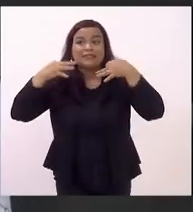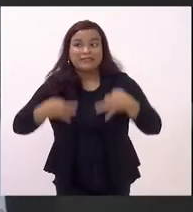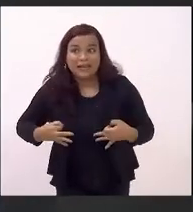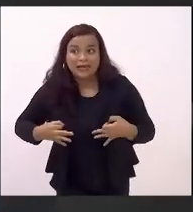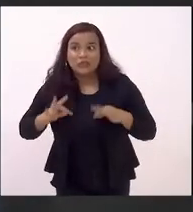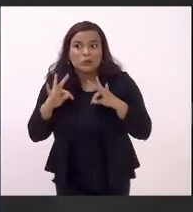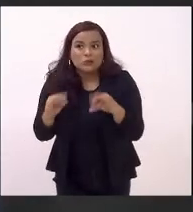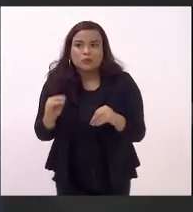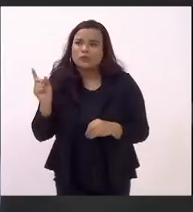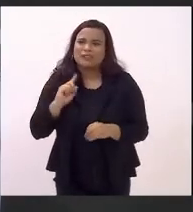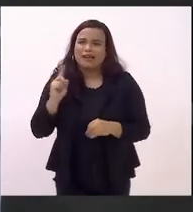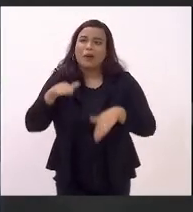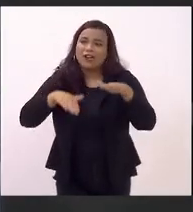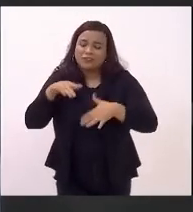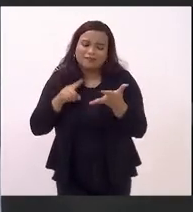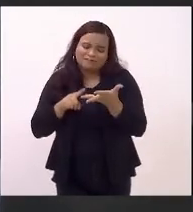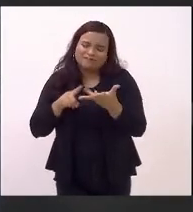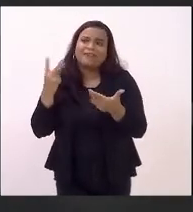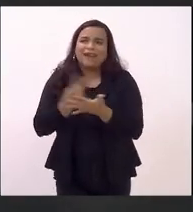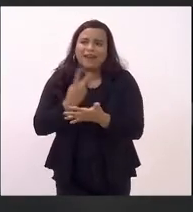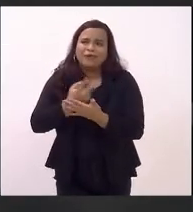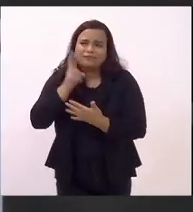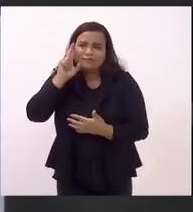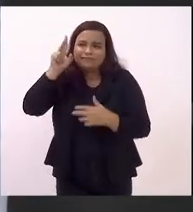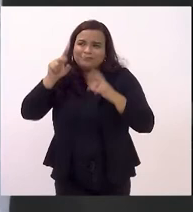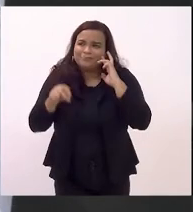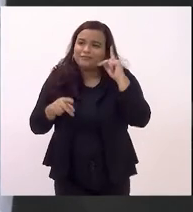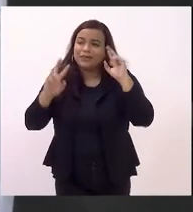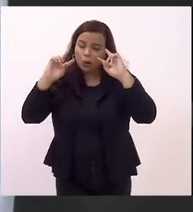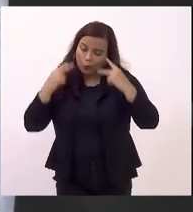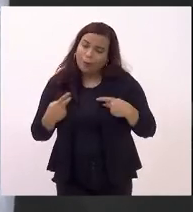quer fazer, né? Tem erros que você comete, você é ser humano.